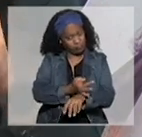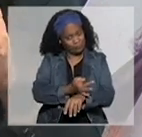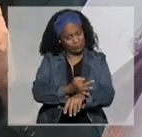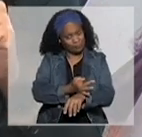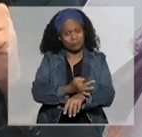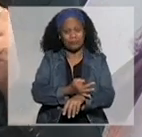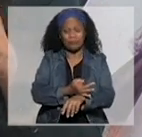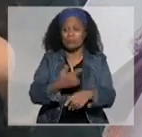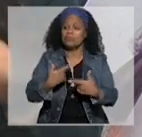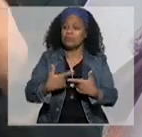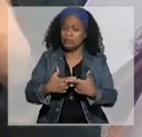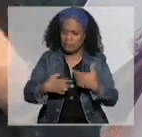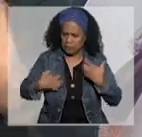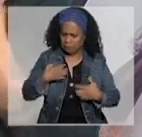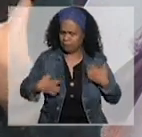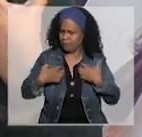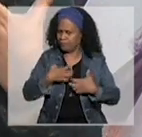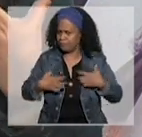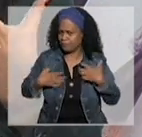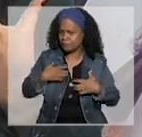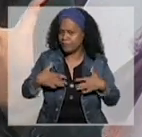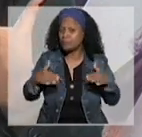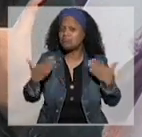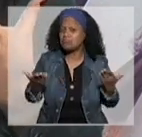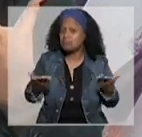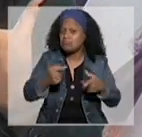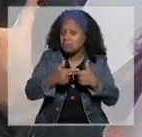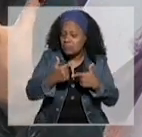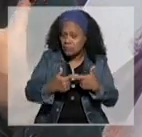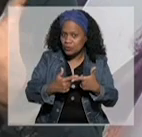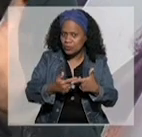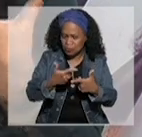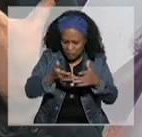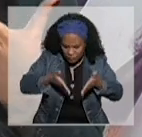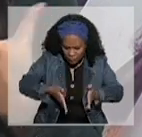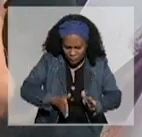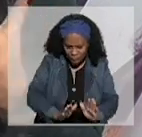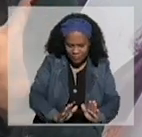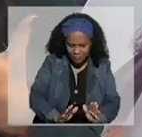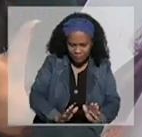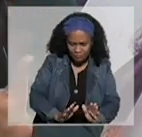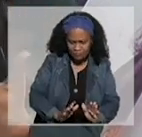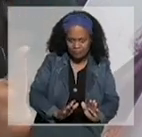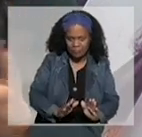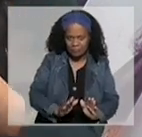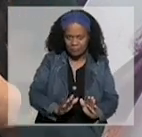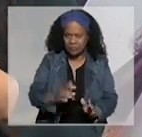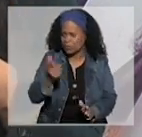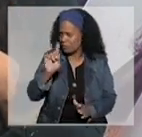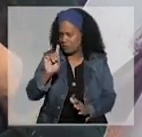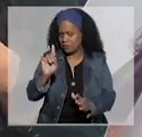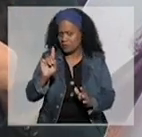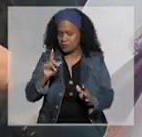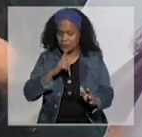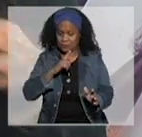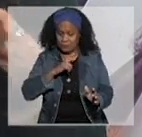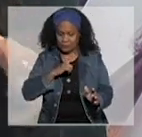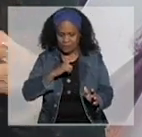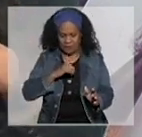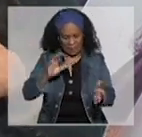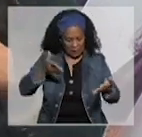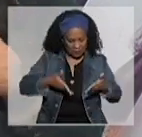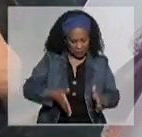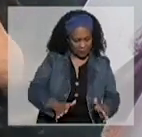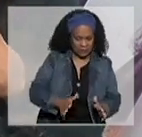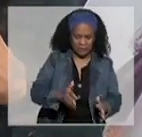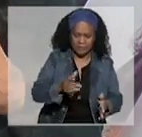eu acho que tem a ver essa inquietação de que a gente nasce, que algumas pessoas nascem, não que exista